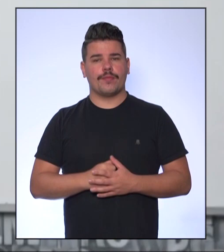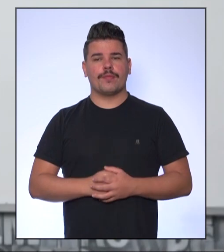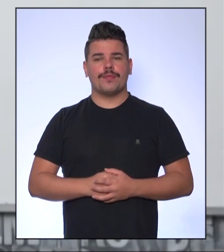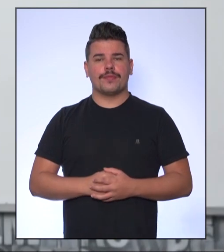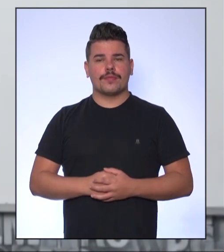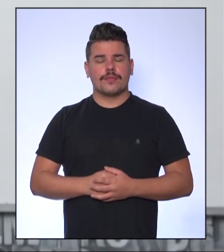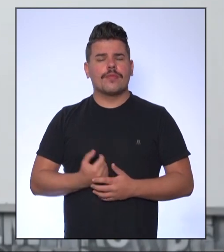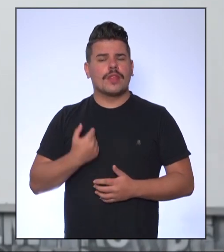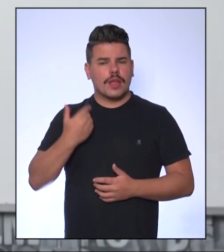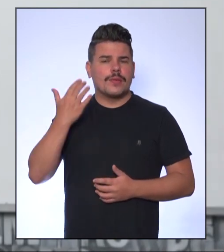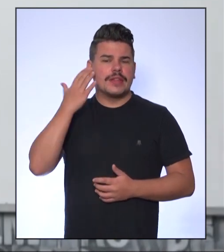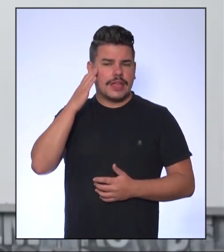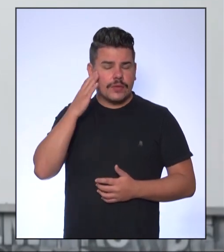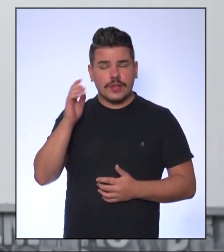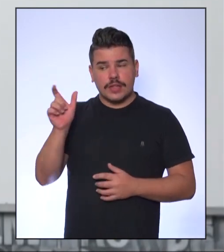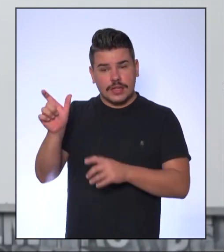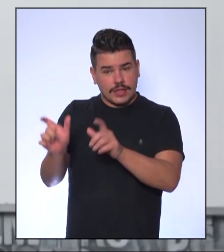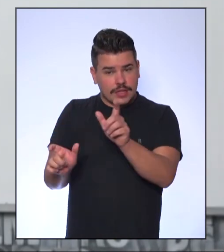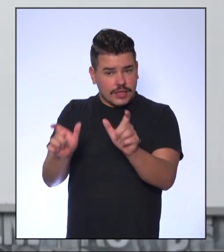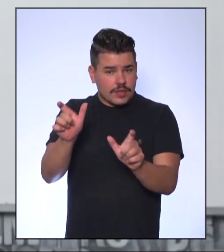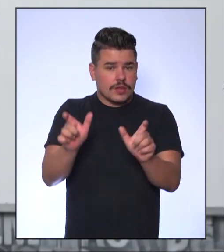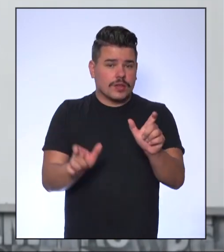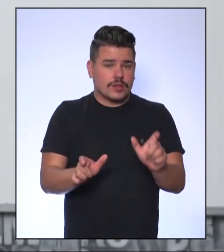os artistas